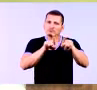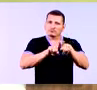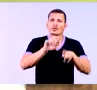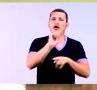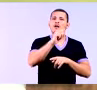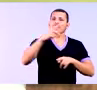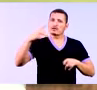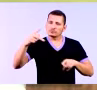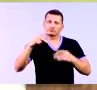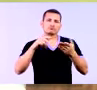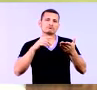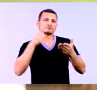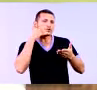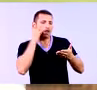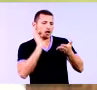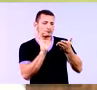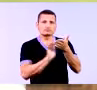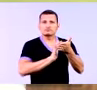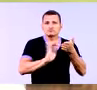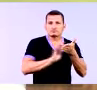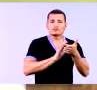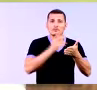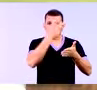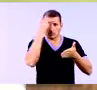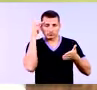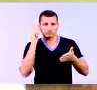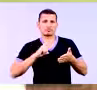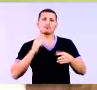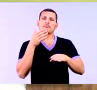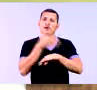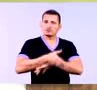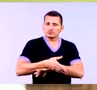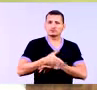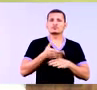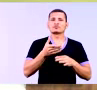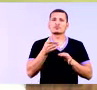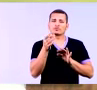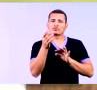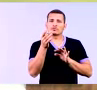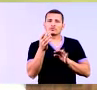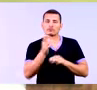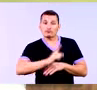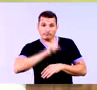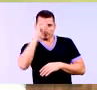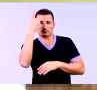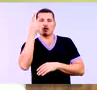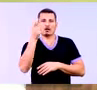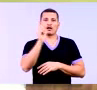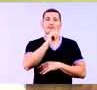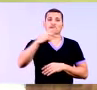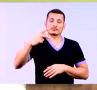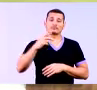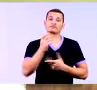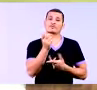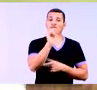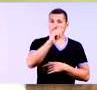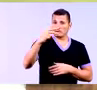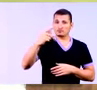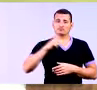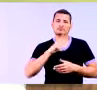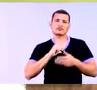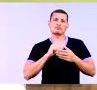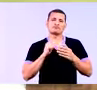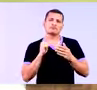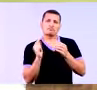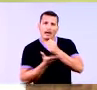para dispositivos móveis, onde as pessoas participam da construção do aplicativo. O aplicativo ele vem, de uma certa forma, num layout